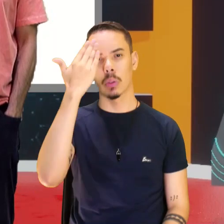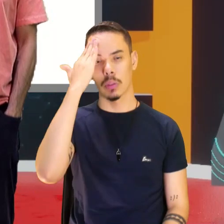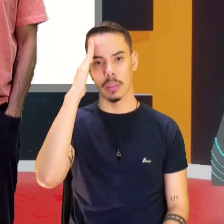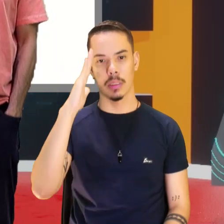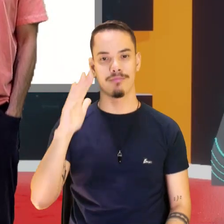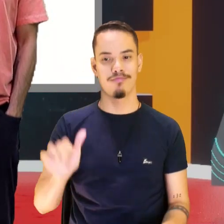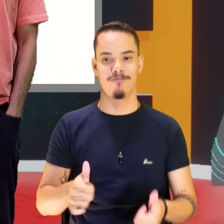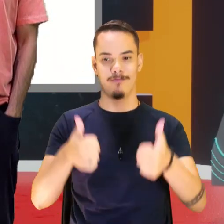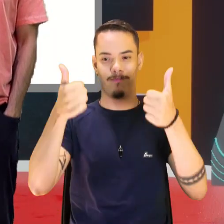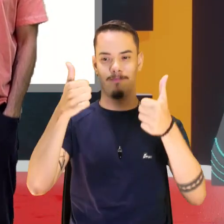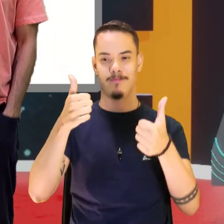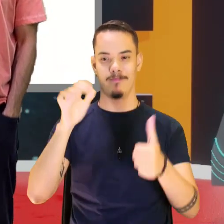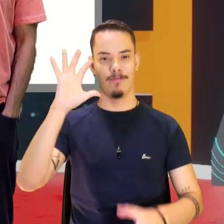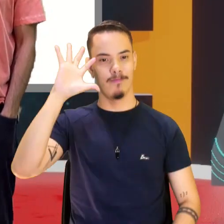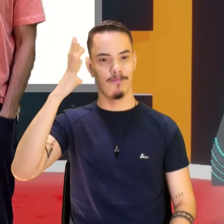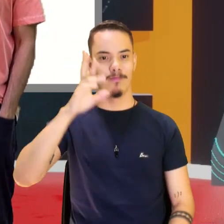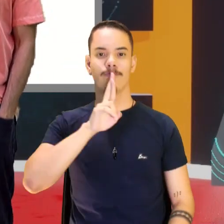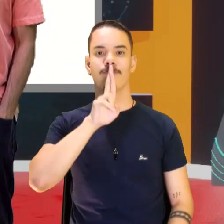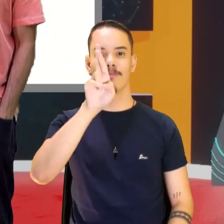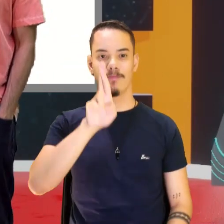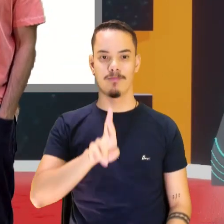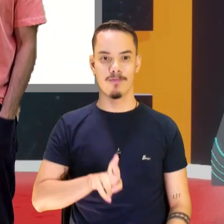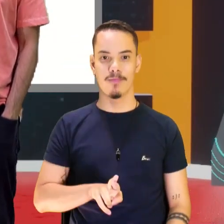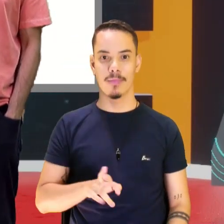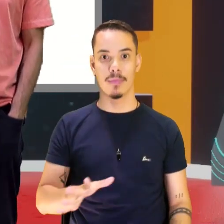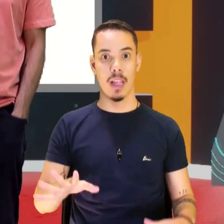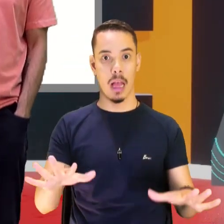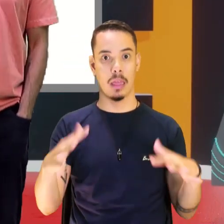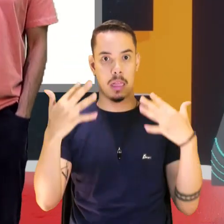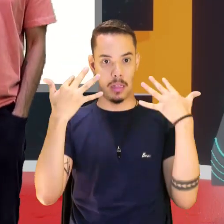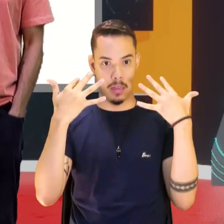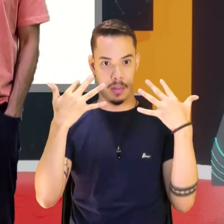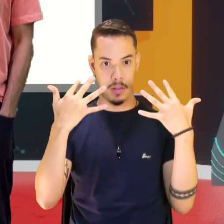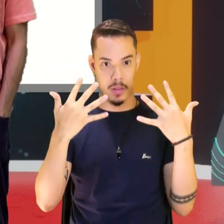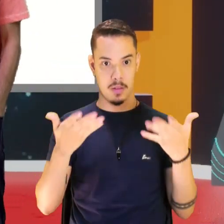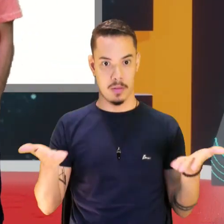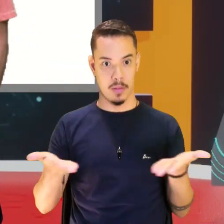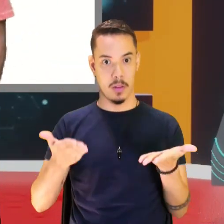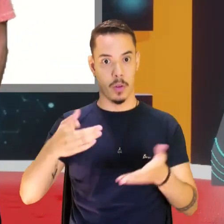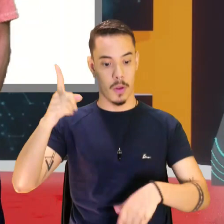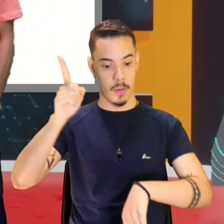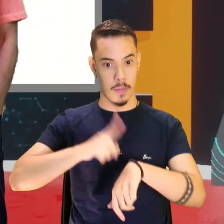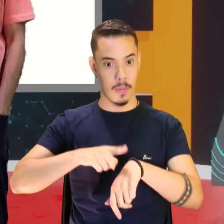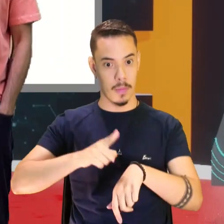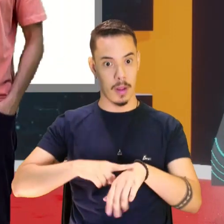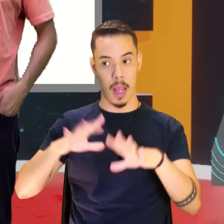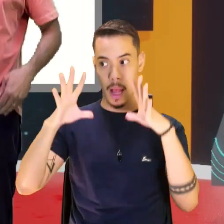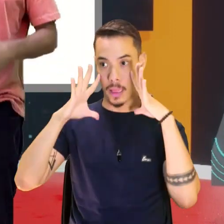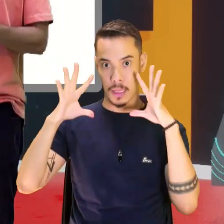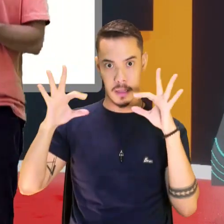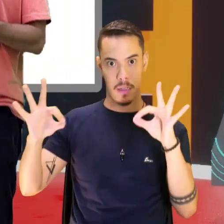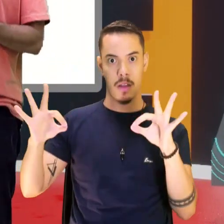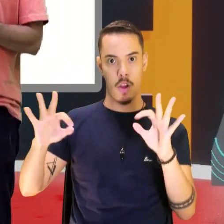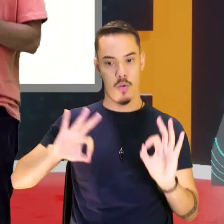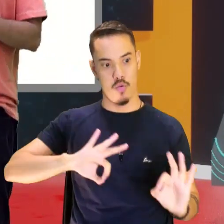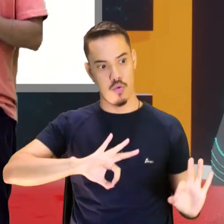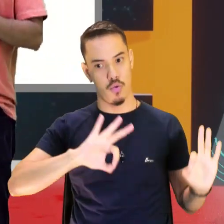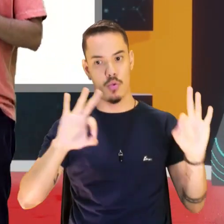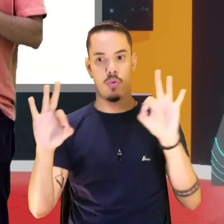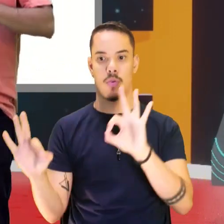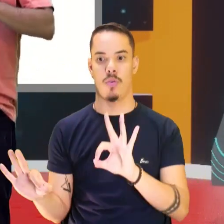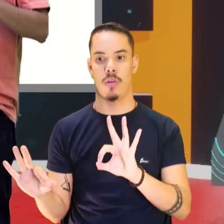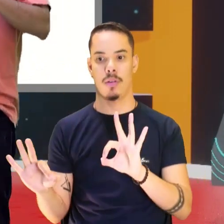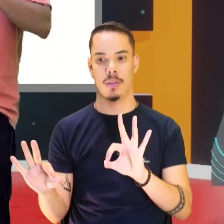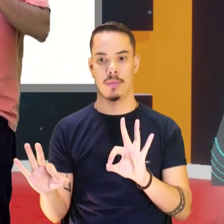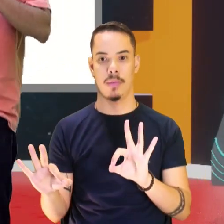esse mecanismo, tá? Então, fique atento à hora agora de prestar atenção. E olha só, né?